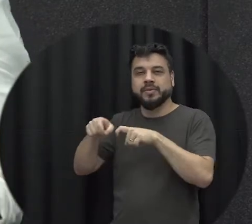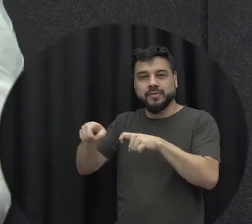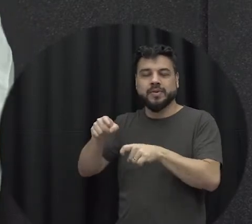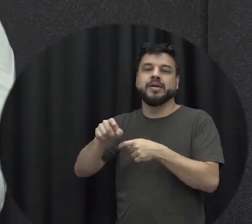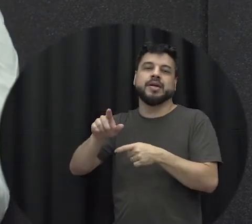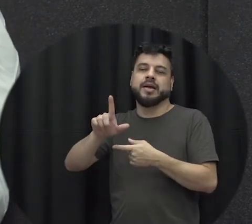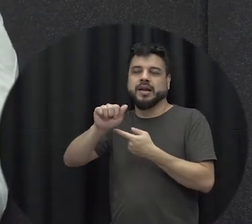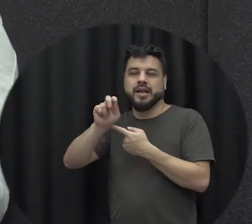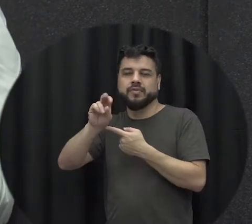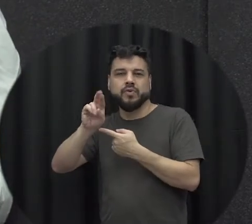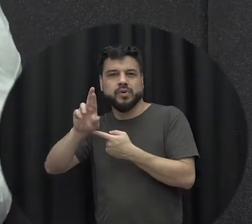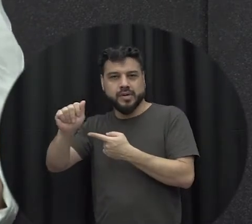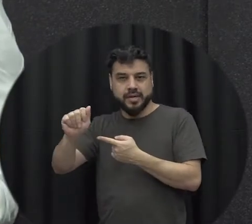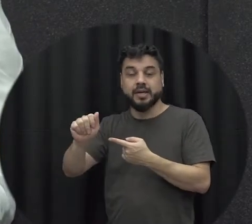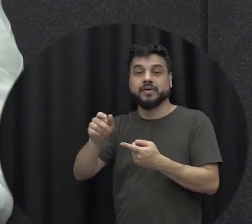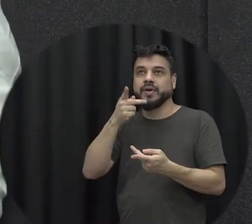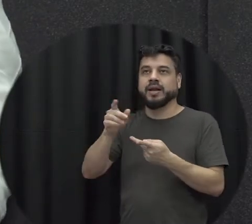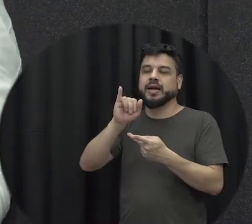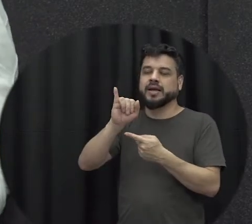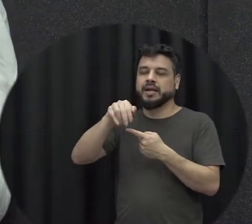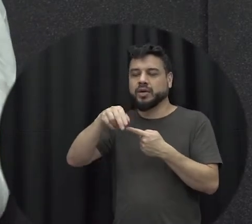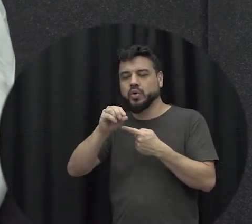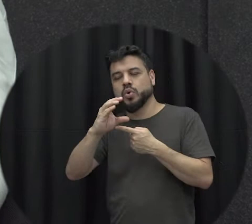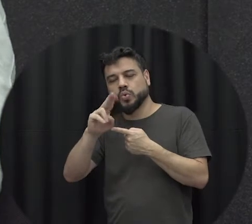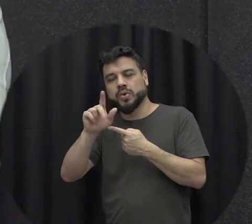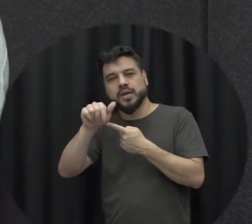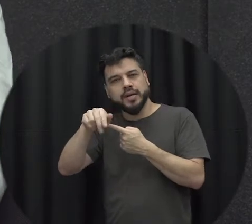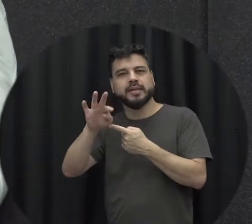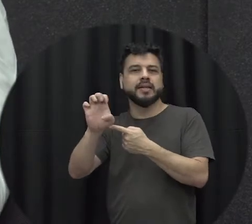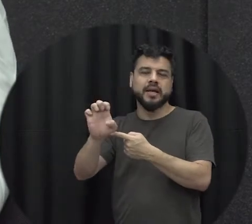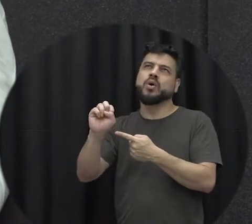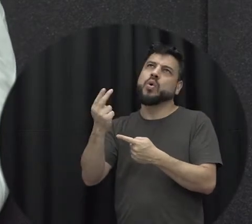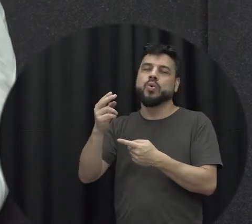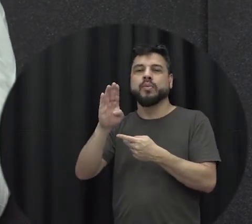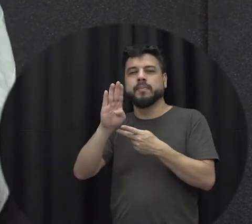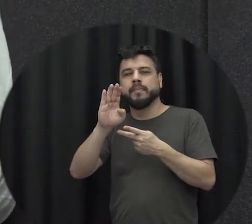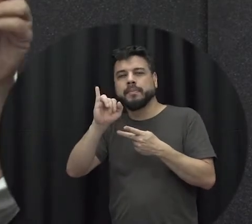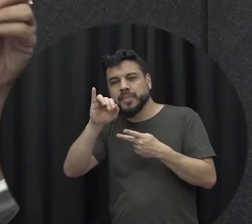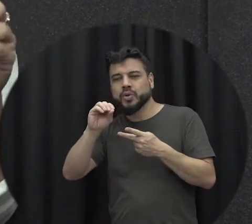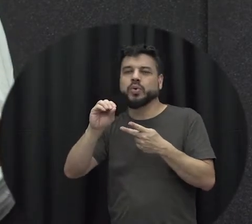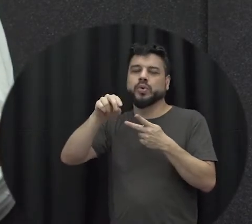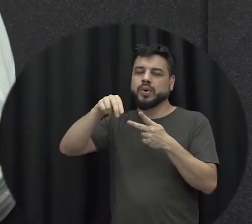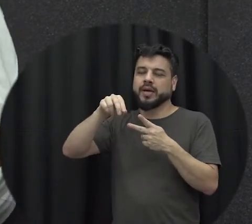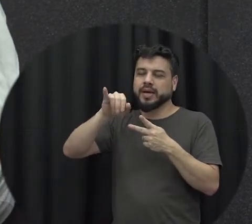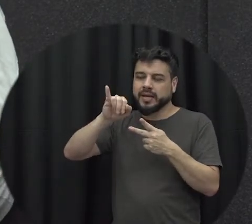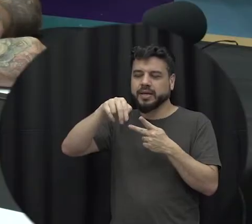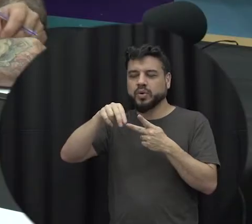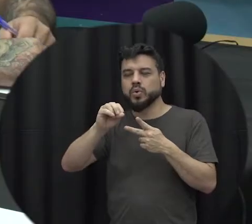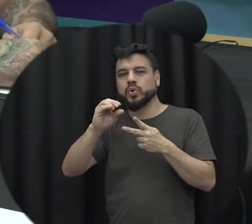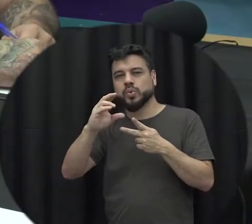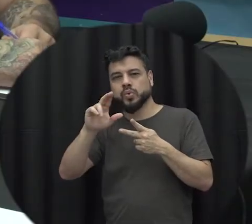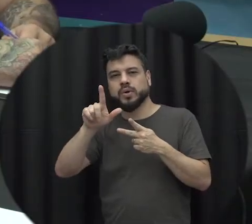que vem de fungo, eles chamam de inoculantes ou bioinoculantes. Aí a gente separou esses grupos, que